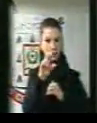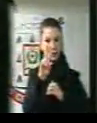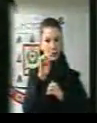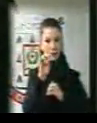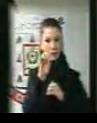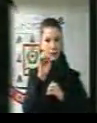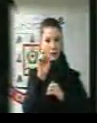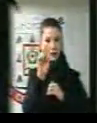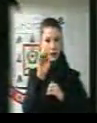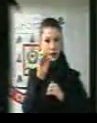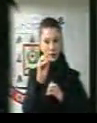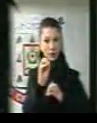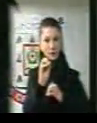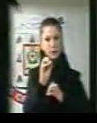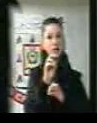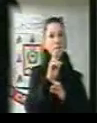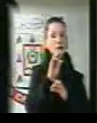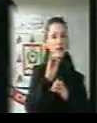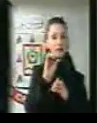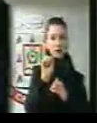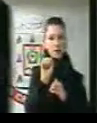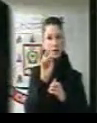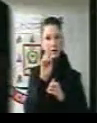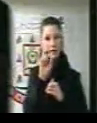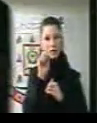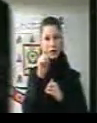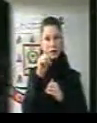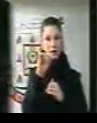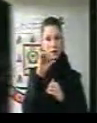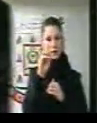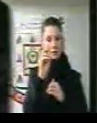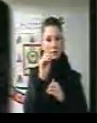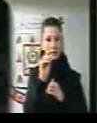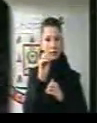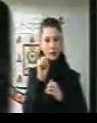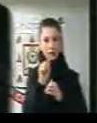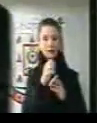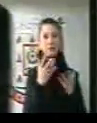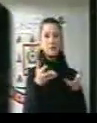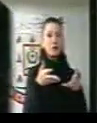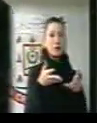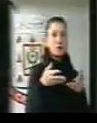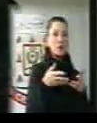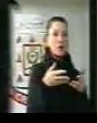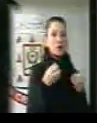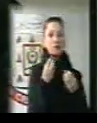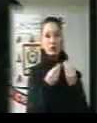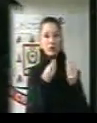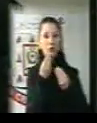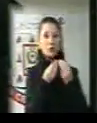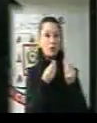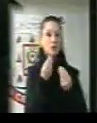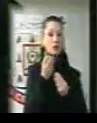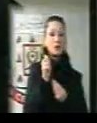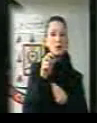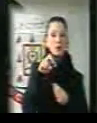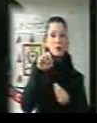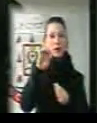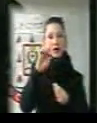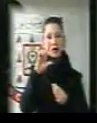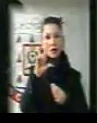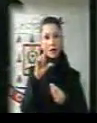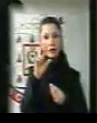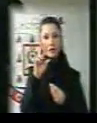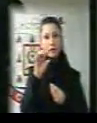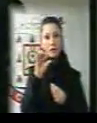relação ao anel viário, e nós sabemos que é uma obra que já chega mais ou